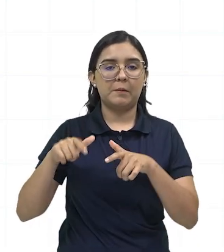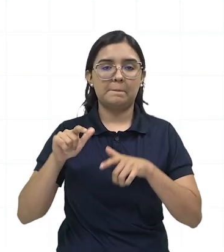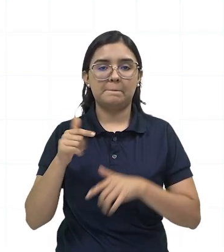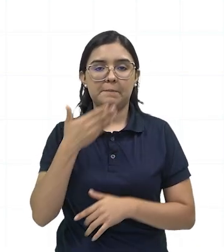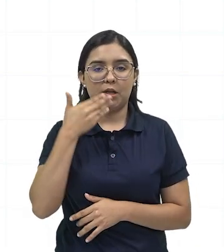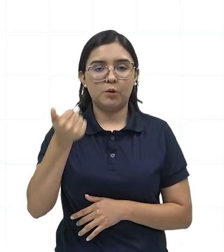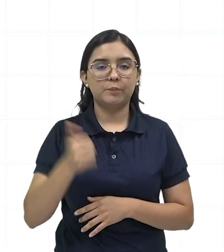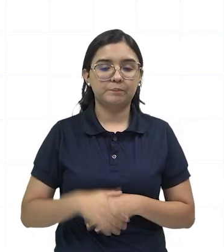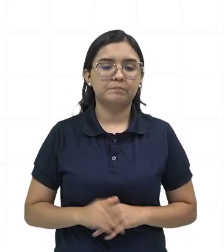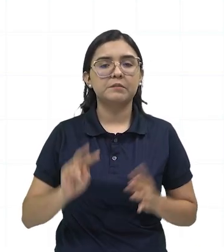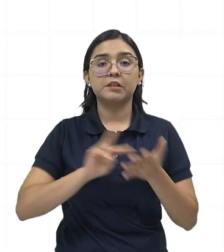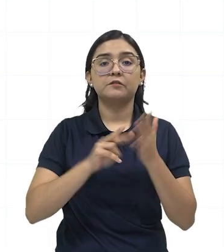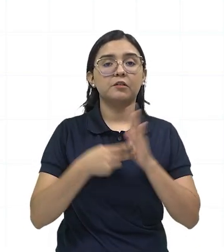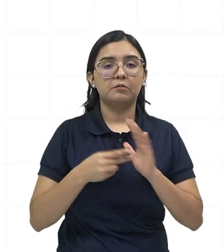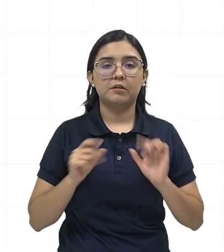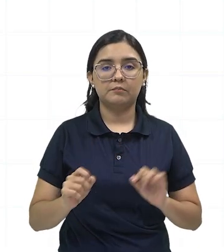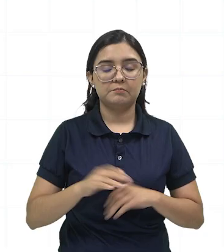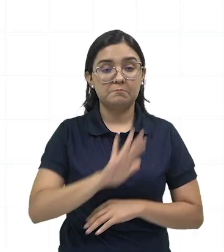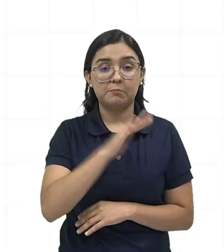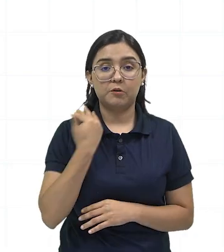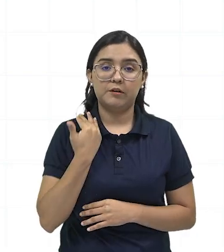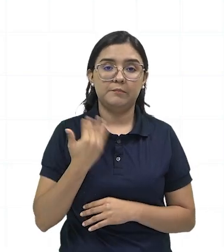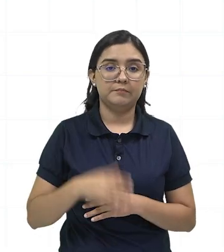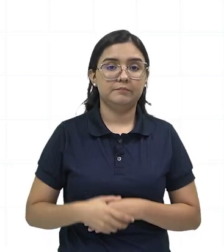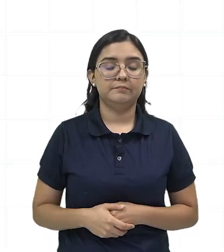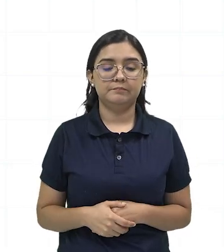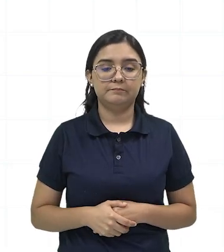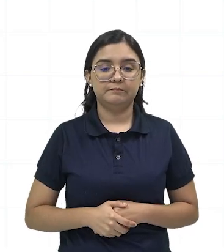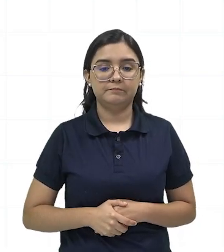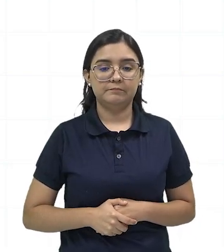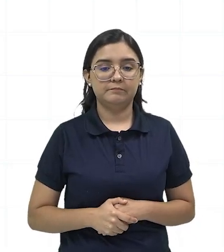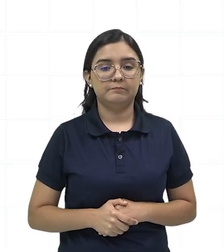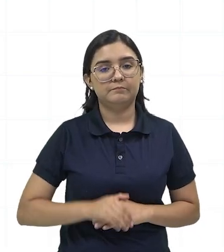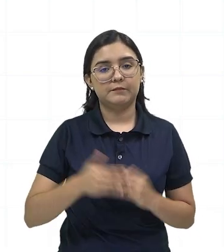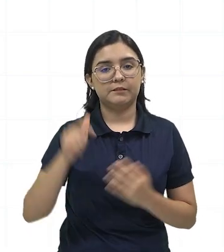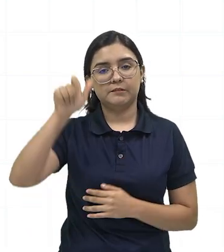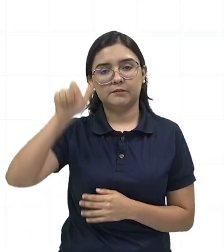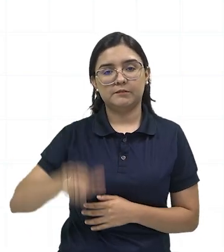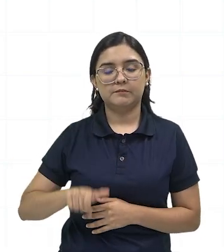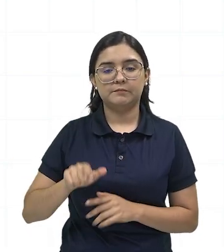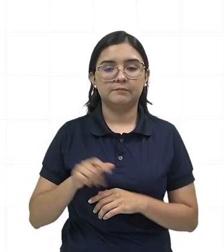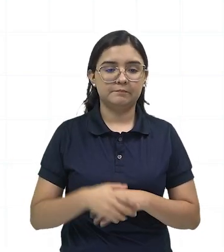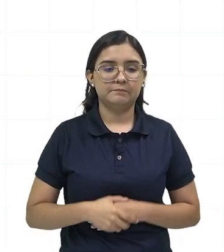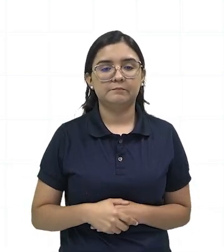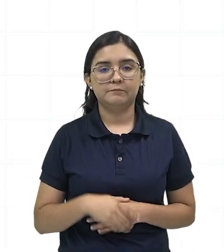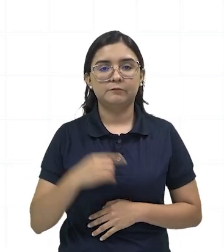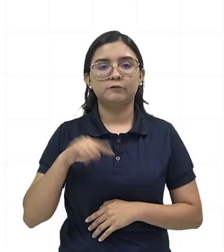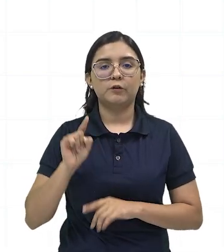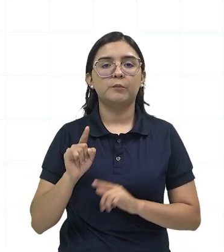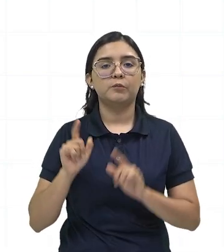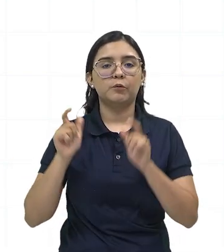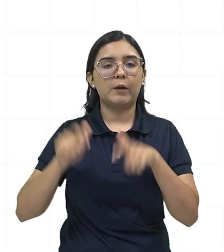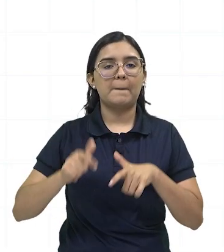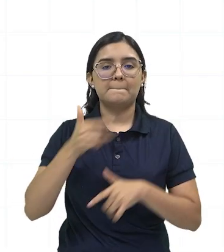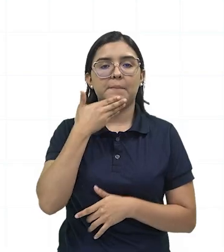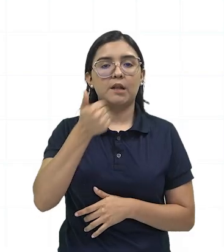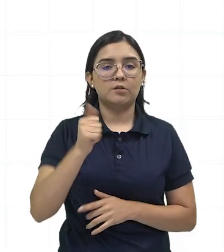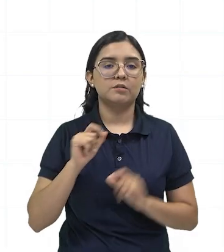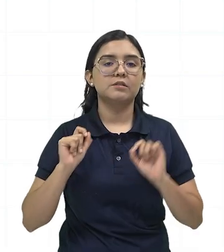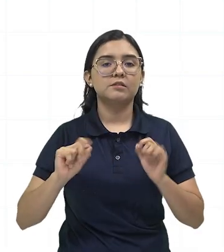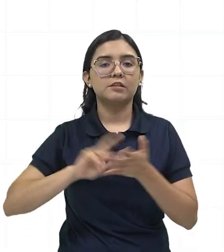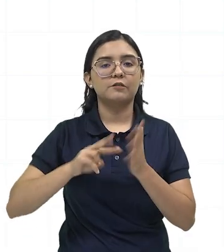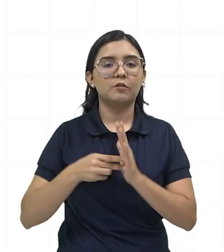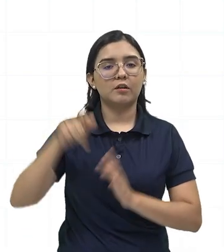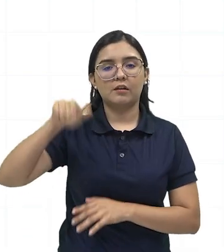melhor. Significa o quê? Morrer. Dizer assim, fulano partiu dessa para melhor. Significa que